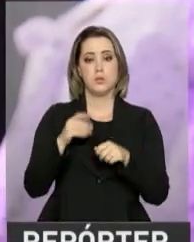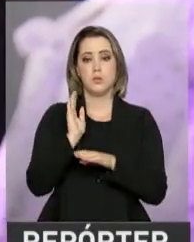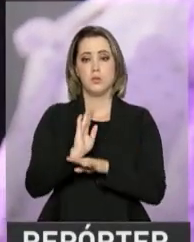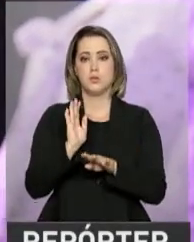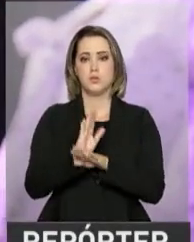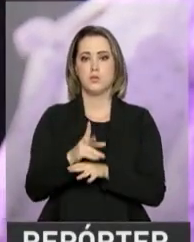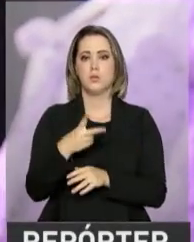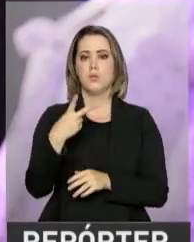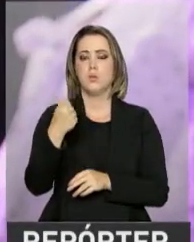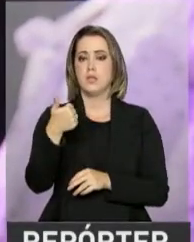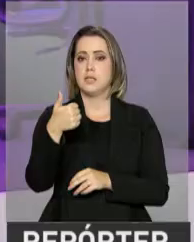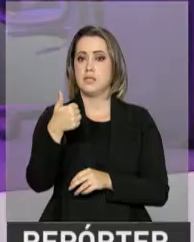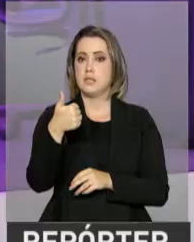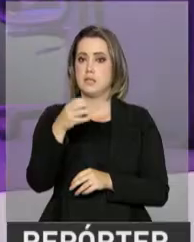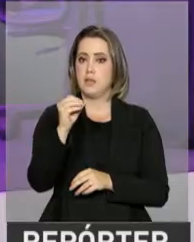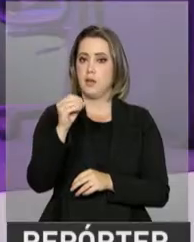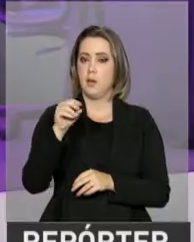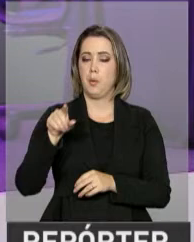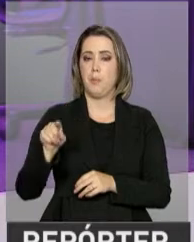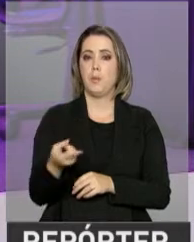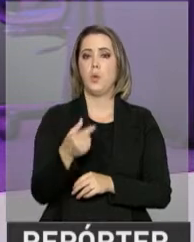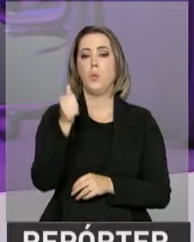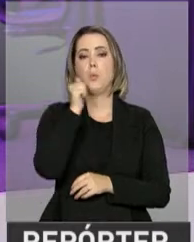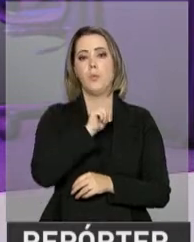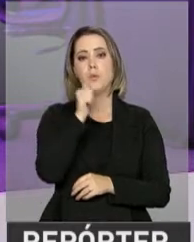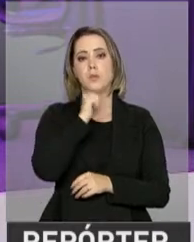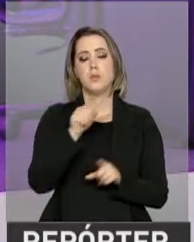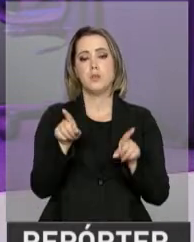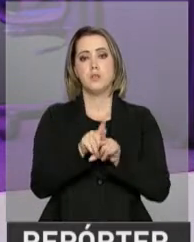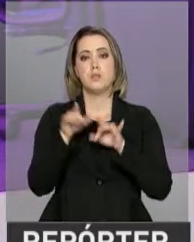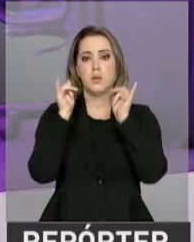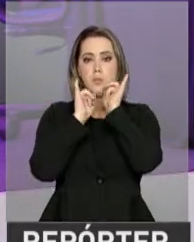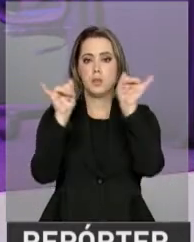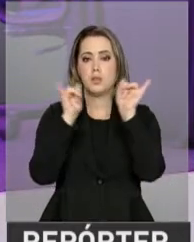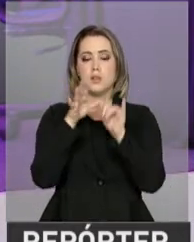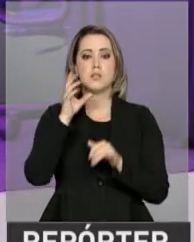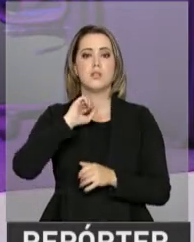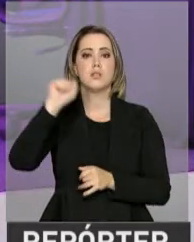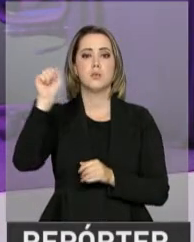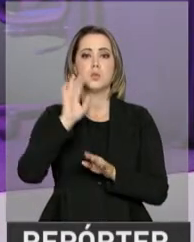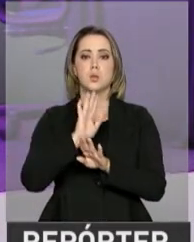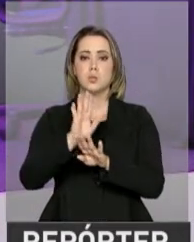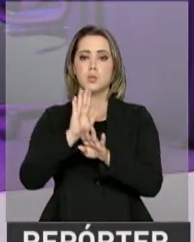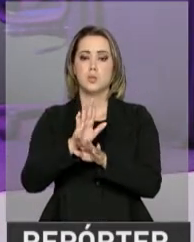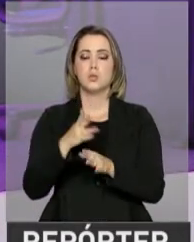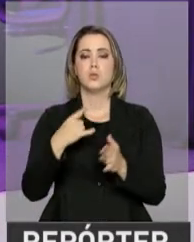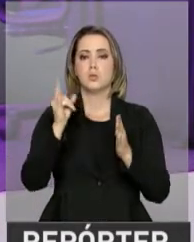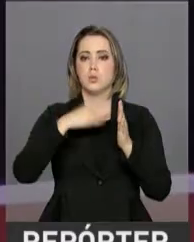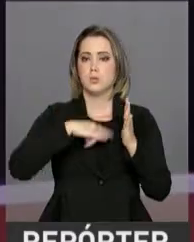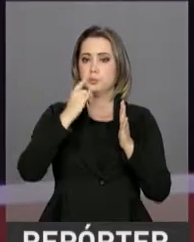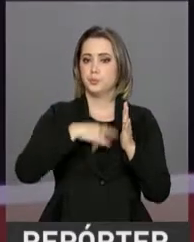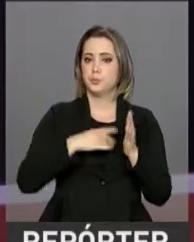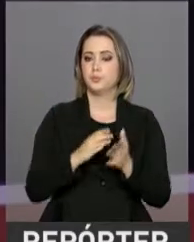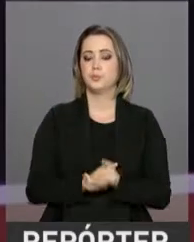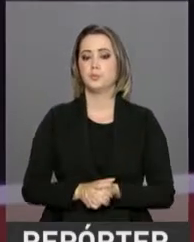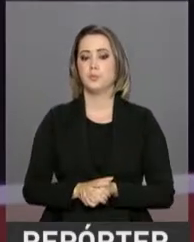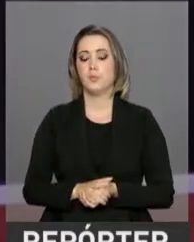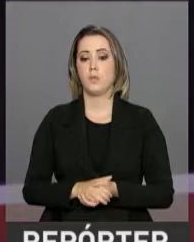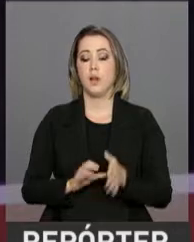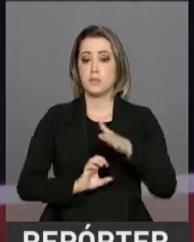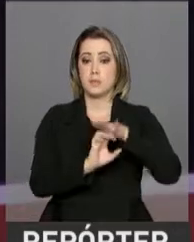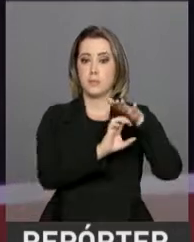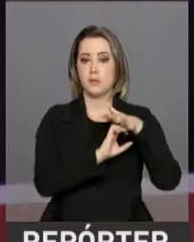100 mil mulheres também será lançado em abril o edital para apoiar o empreendedorismo identificar